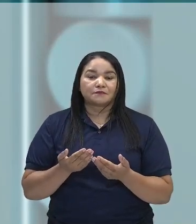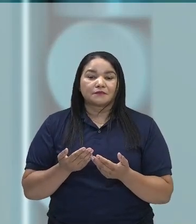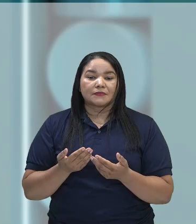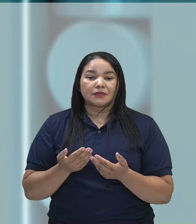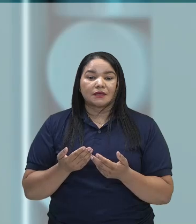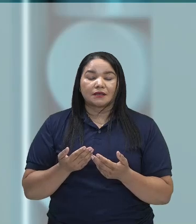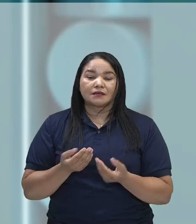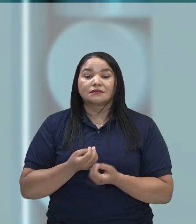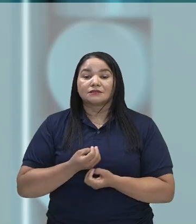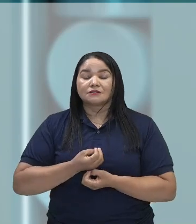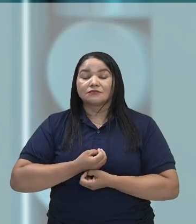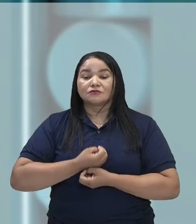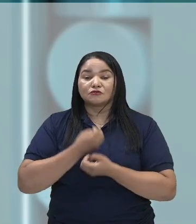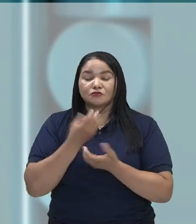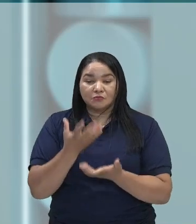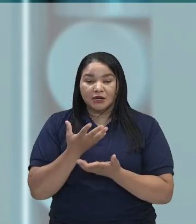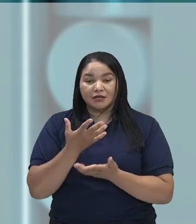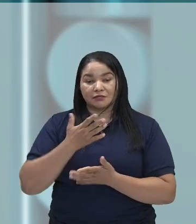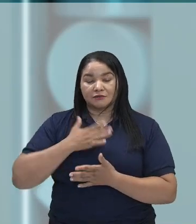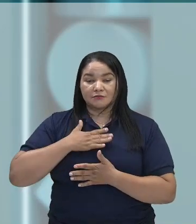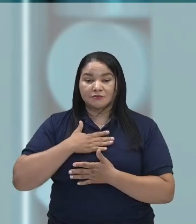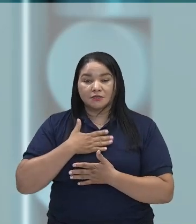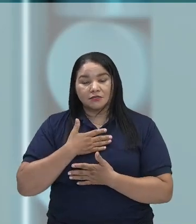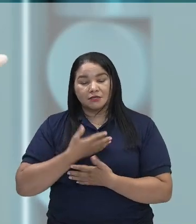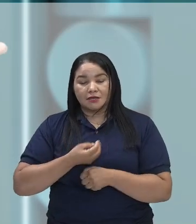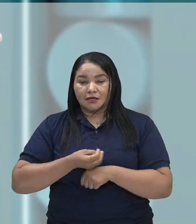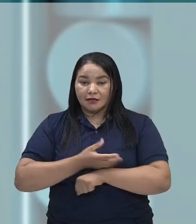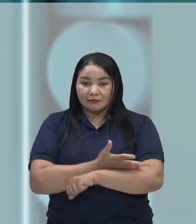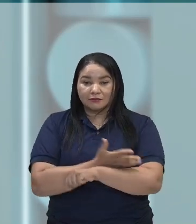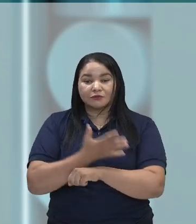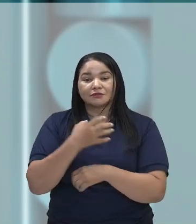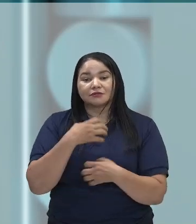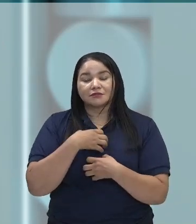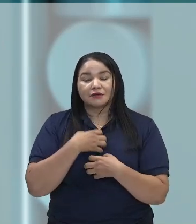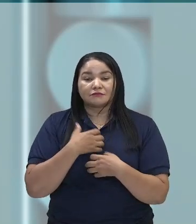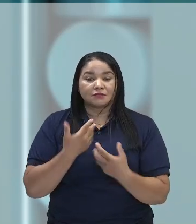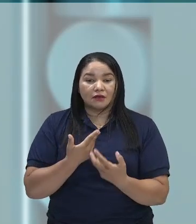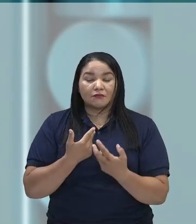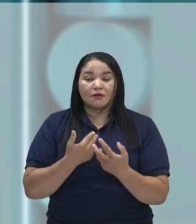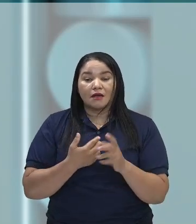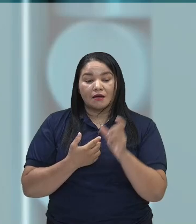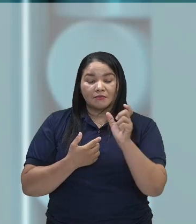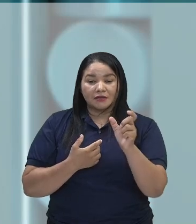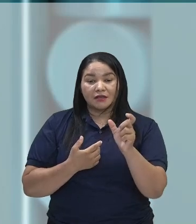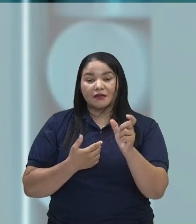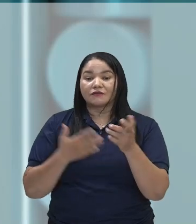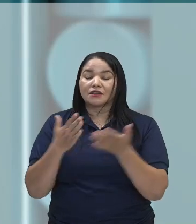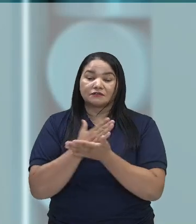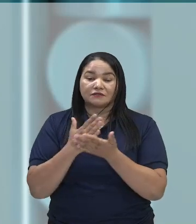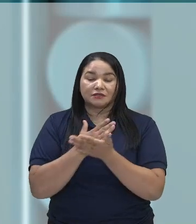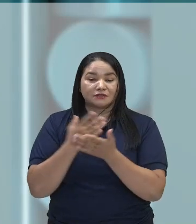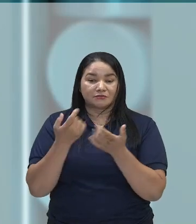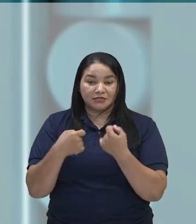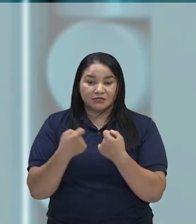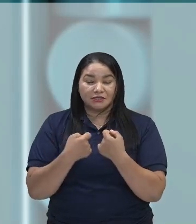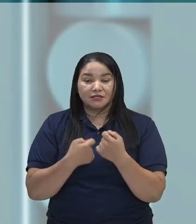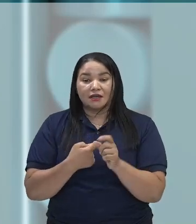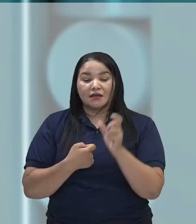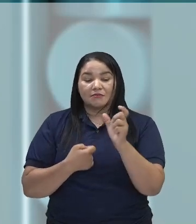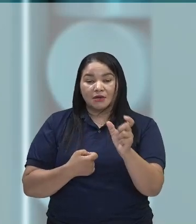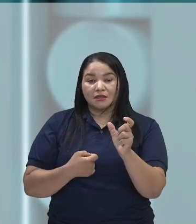que expressa a minha emoção. Então, eu vou em busca de uma palavra e muitas vezes eu preciso trazer essa palavra